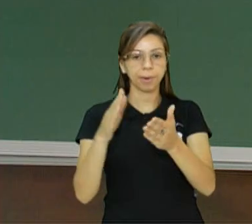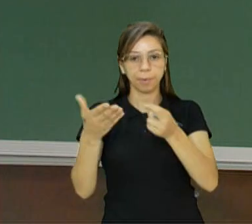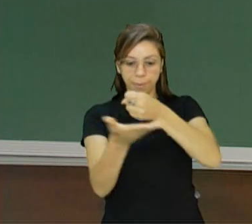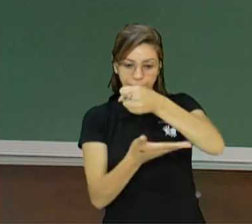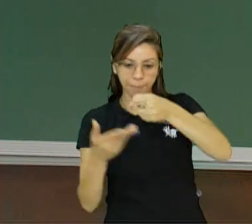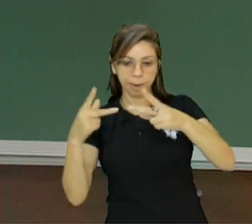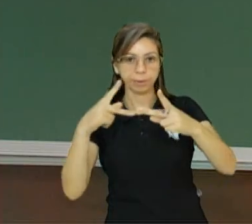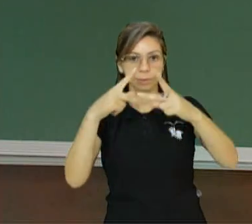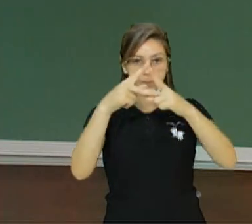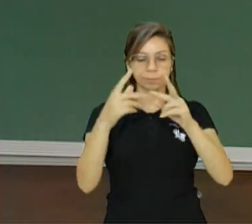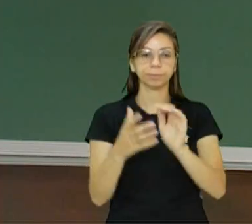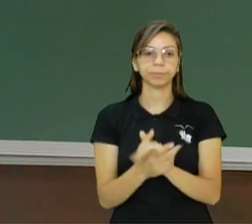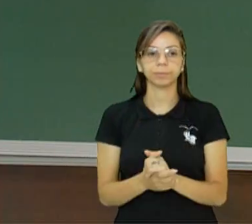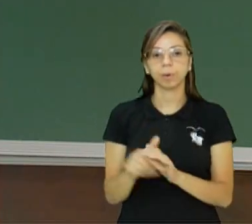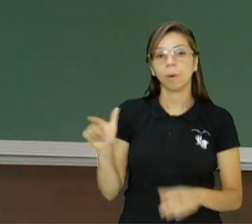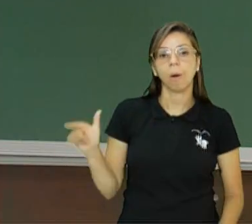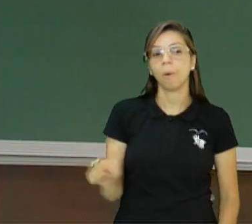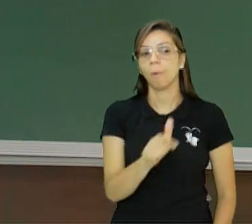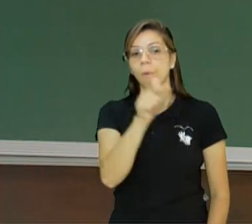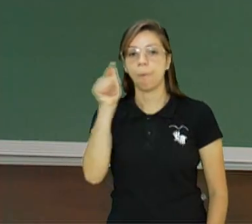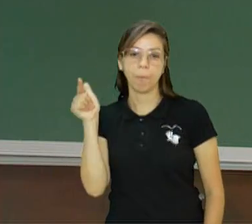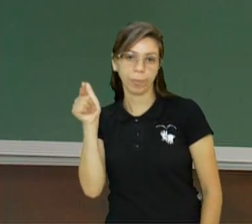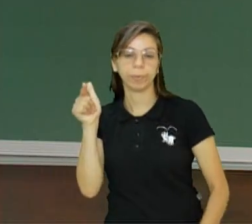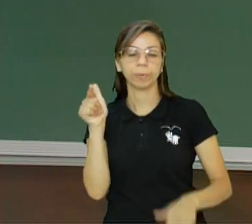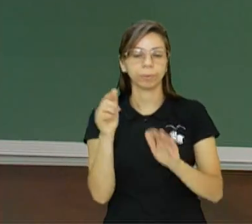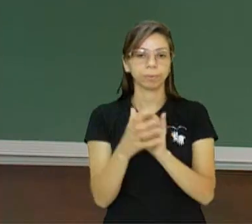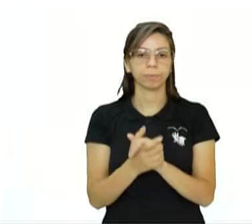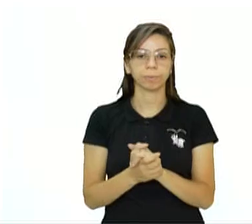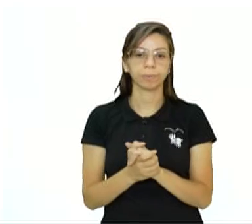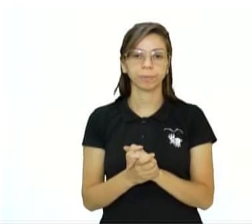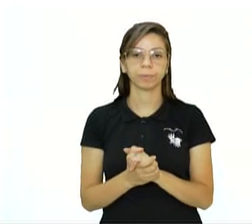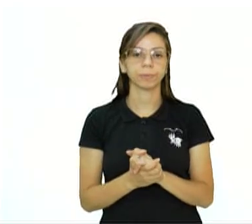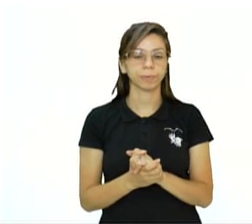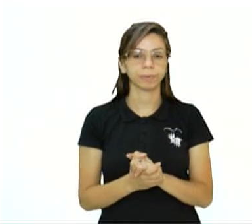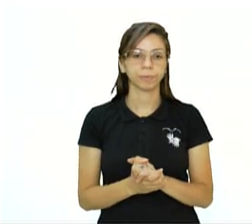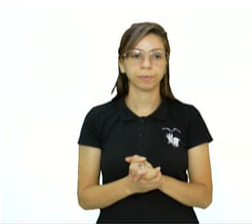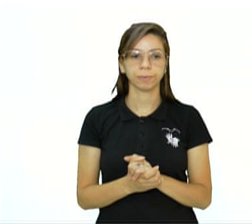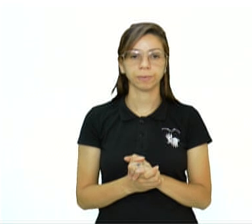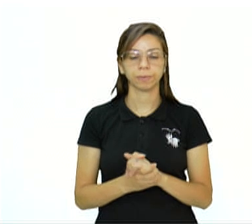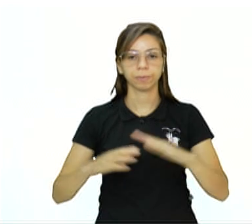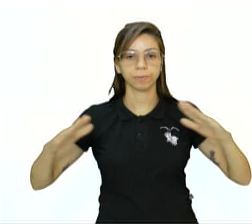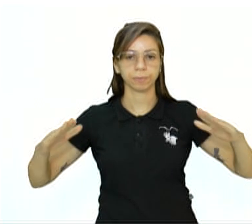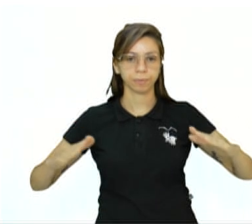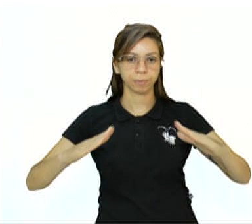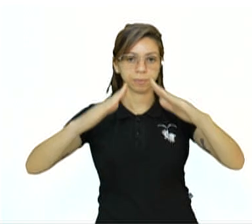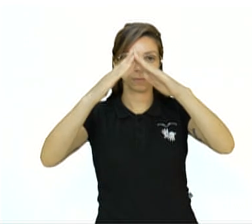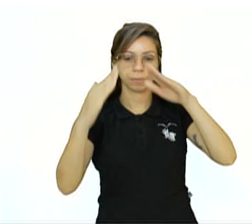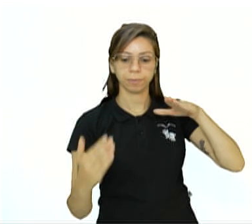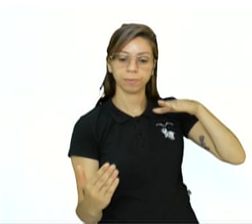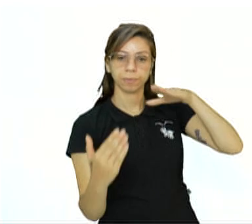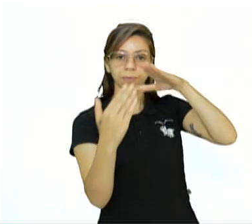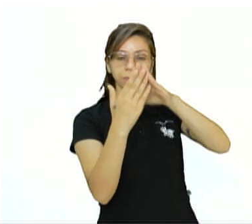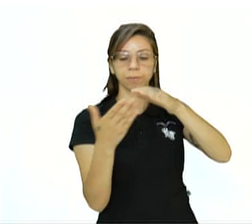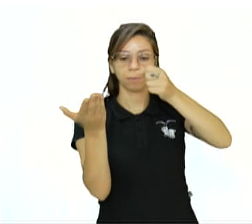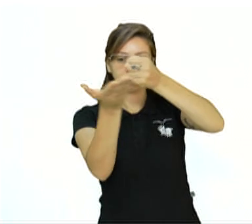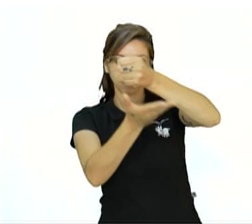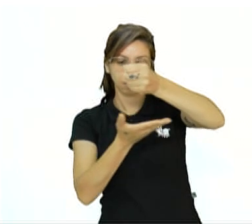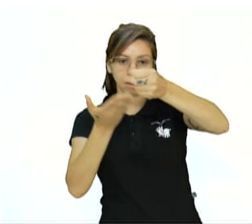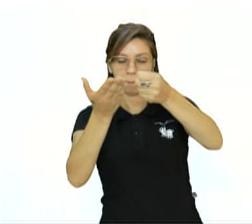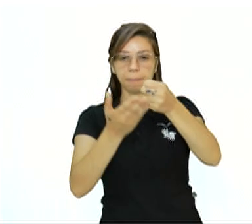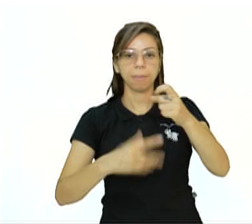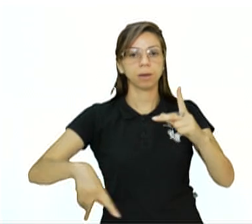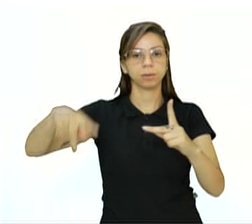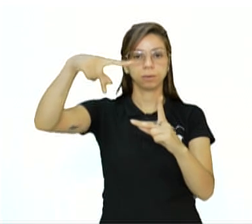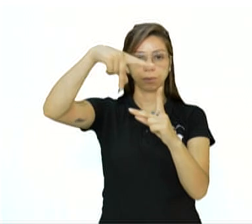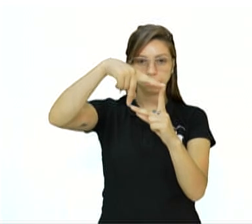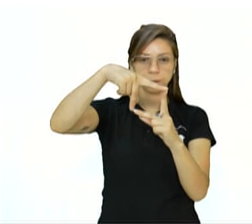E o nosso próximo poliedro aqui, ó. No nosso próximo poliedro, nós temos a pirâmide de base quadrada. Lembram dela?